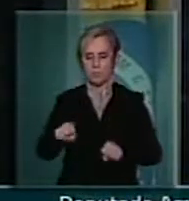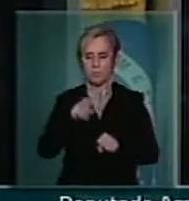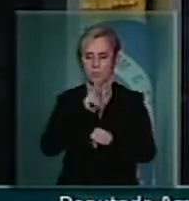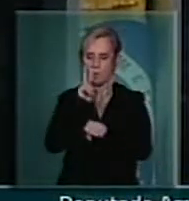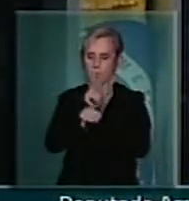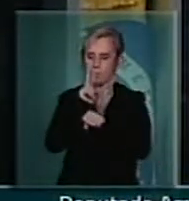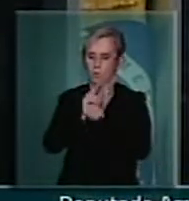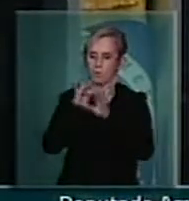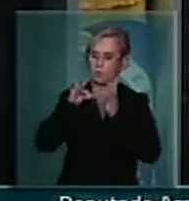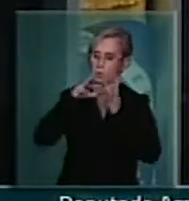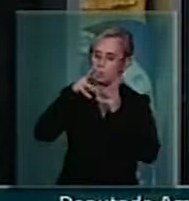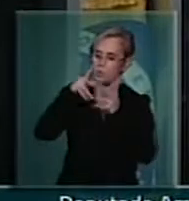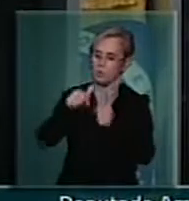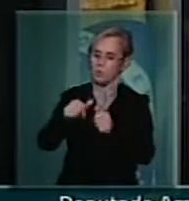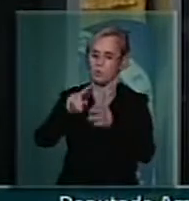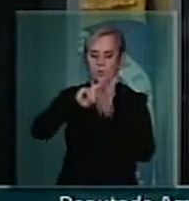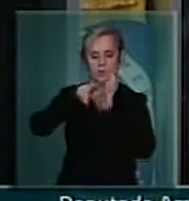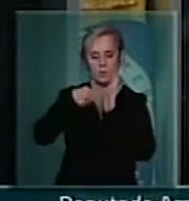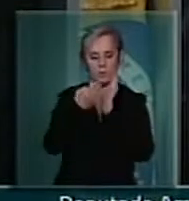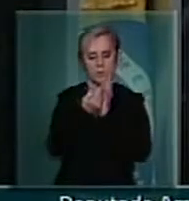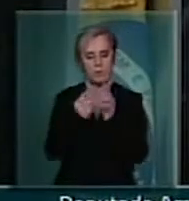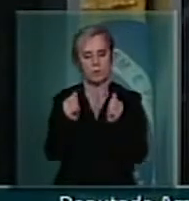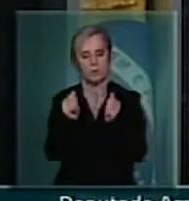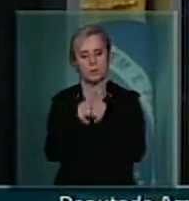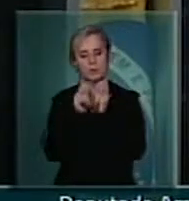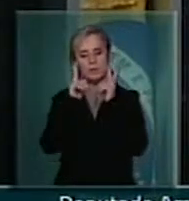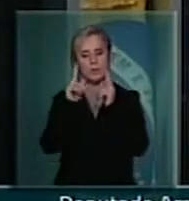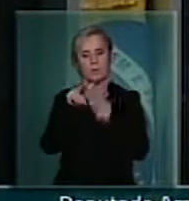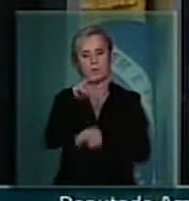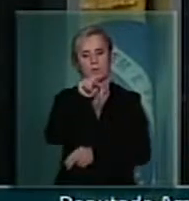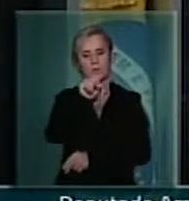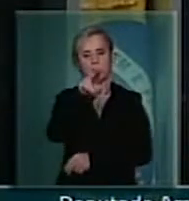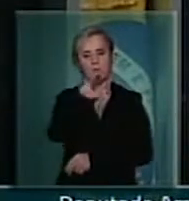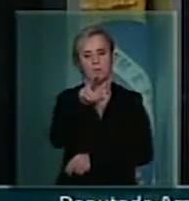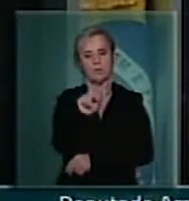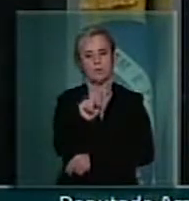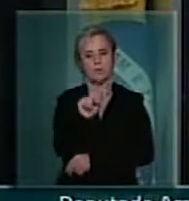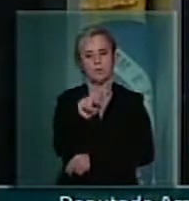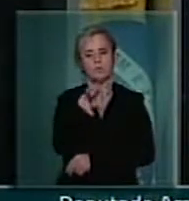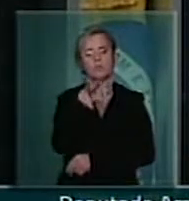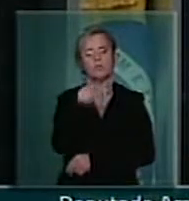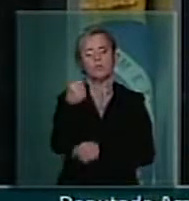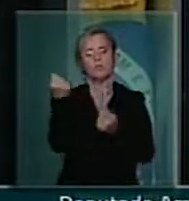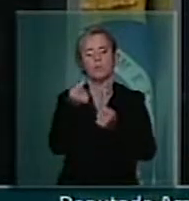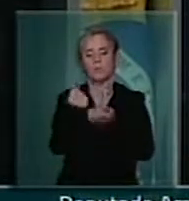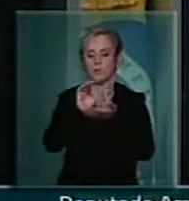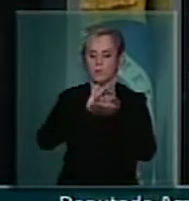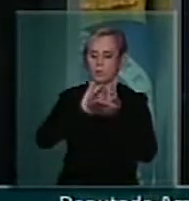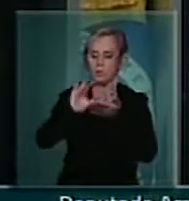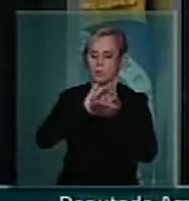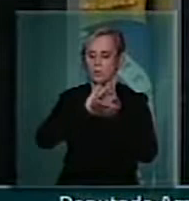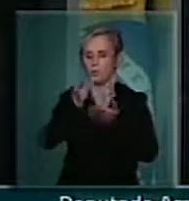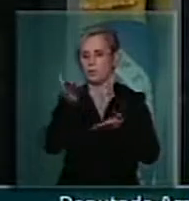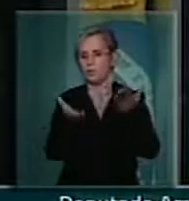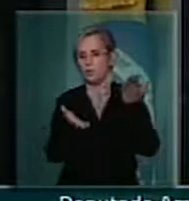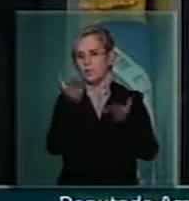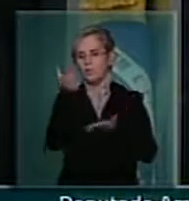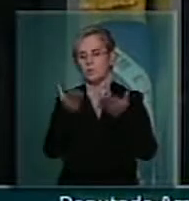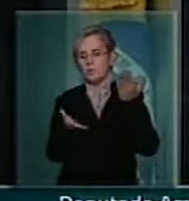cobertura integral e universal, como é o SUS, demandaria investimento correspondente